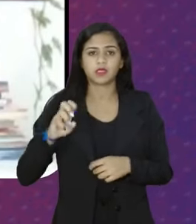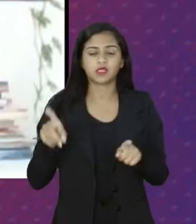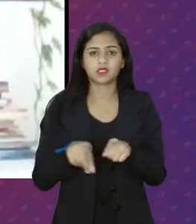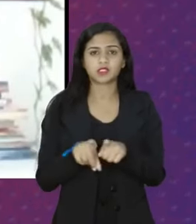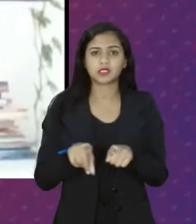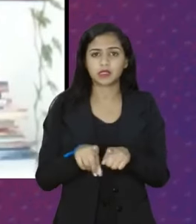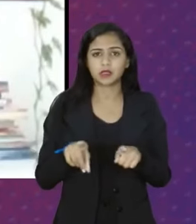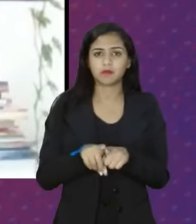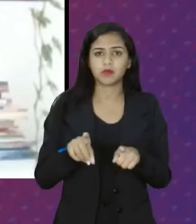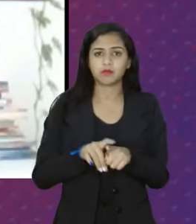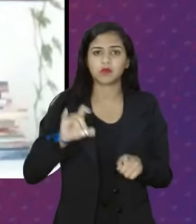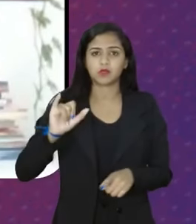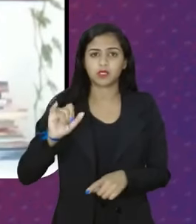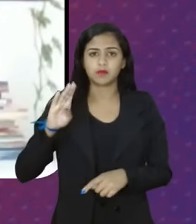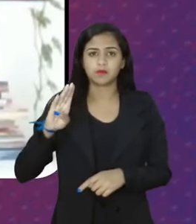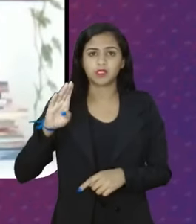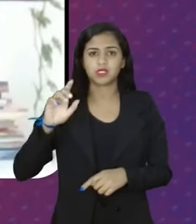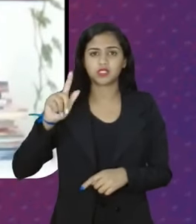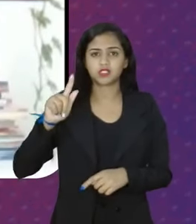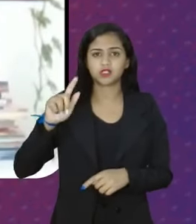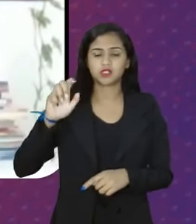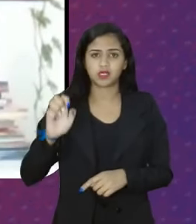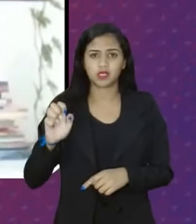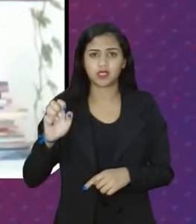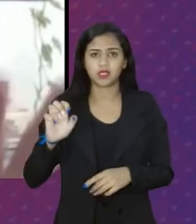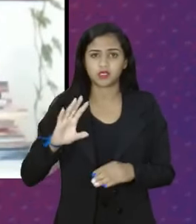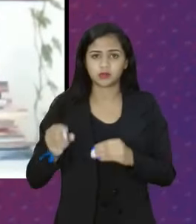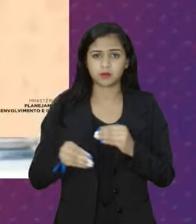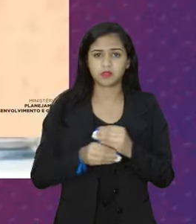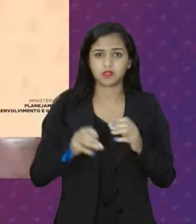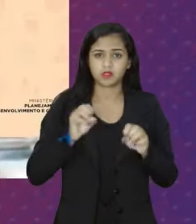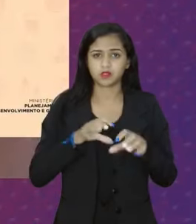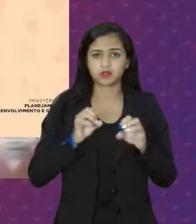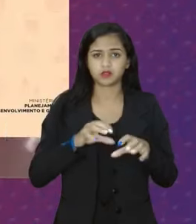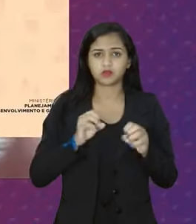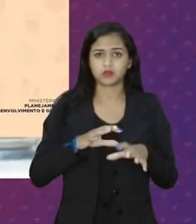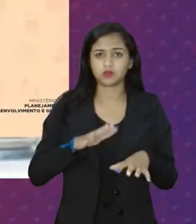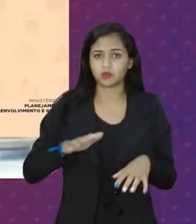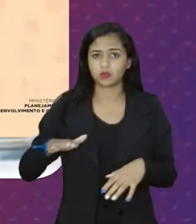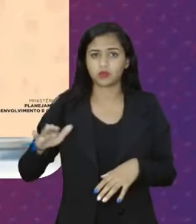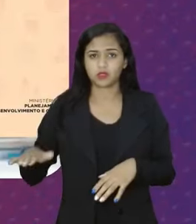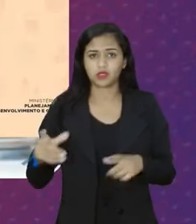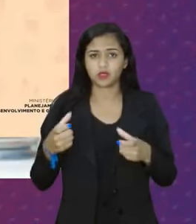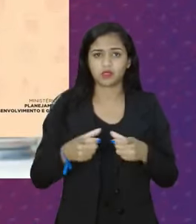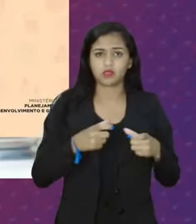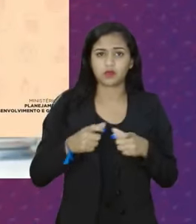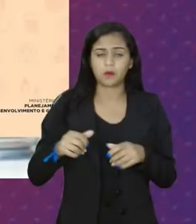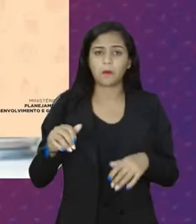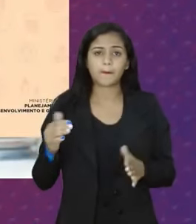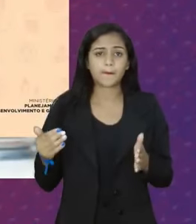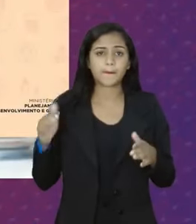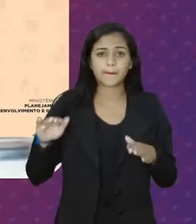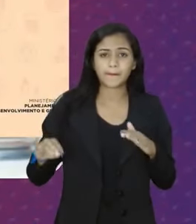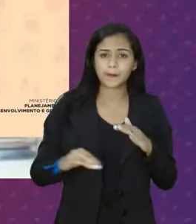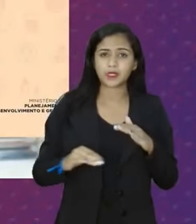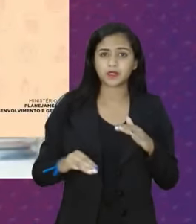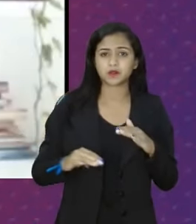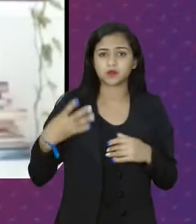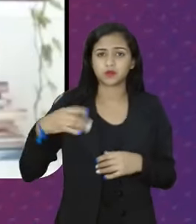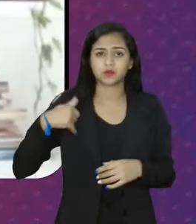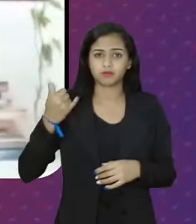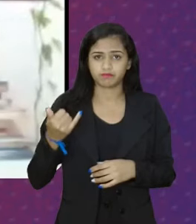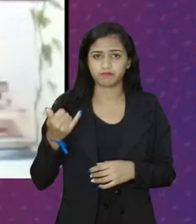pelo IBGE, um estudo suplementar que se chamou Aspectos dos Cuidados das Crianças com menos de 4 anos de